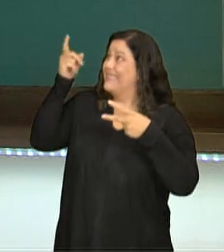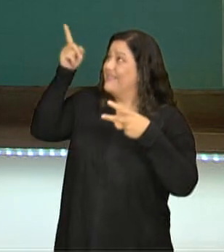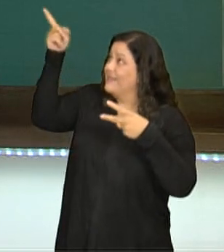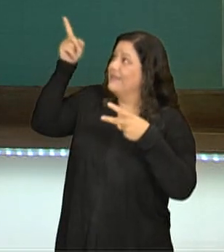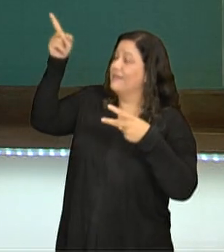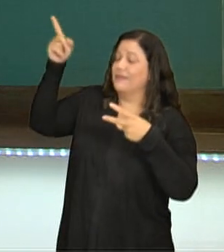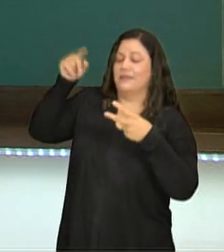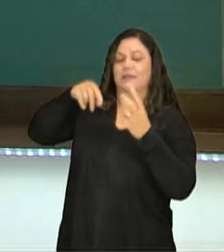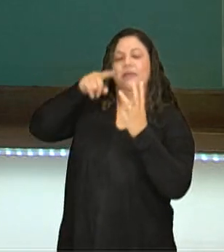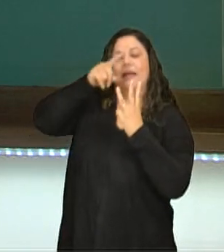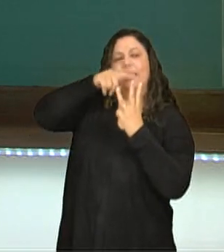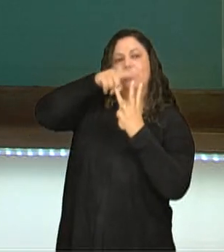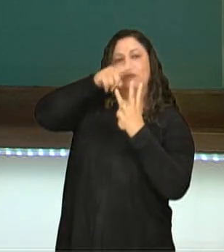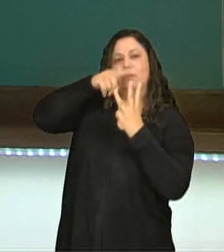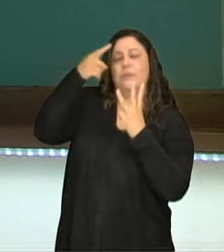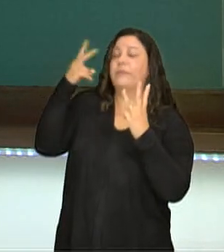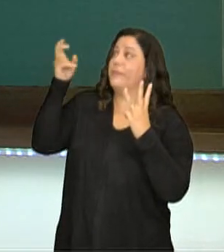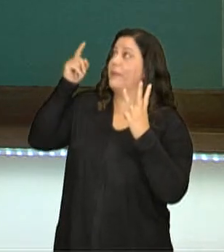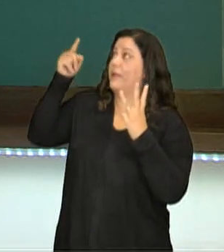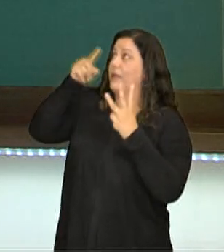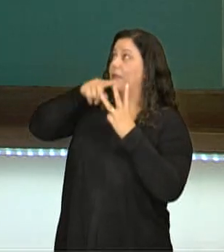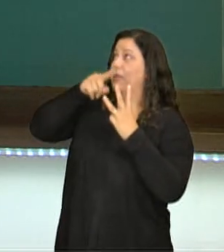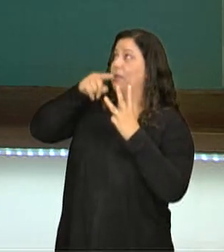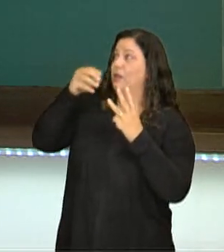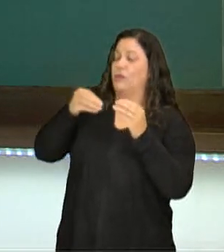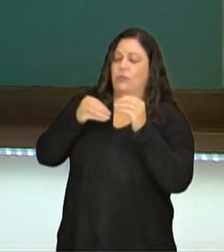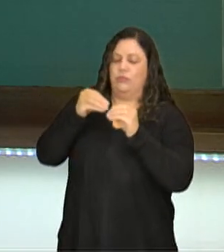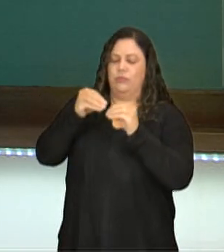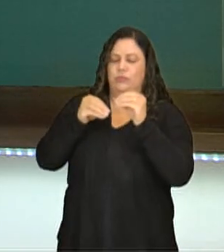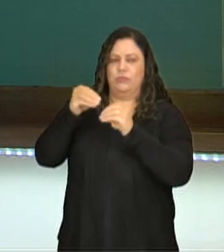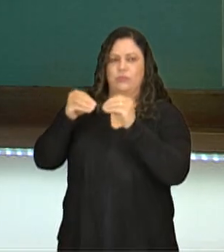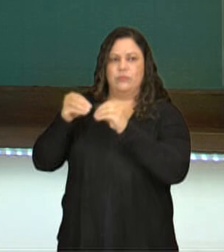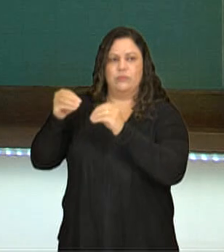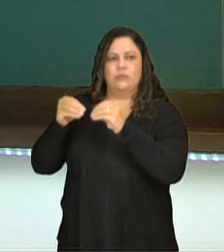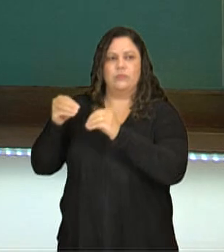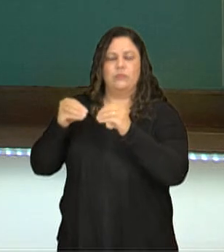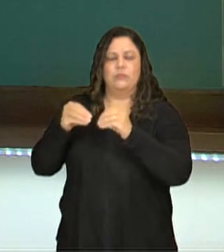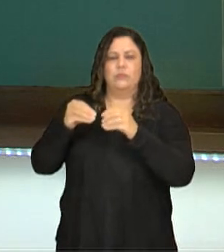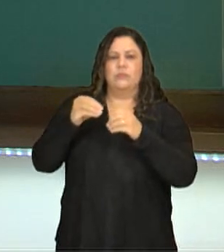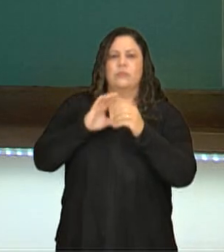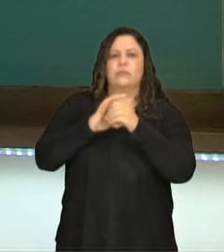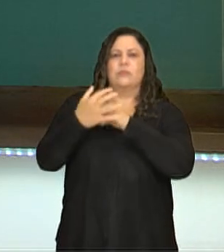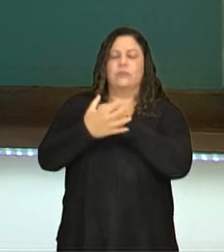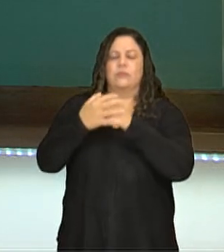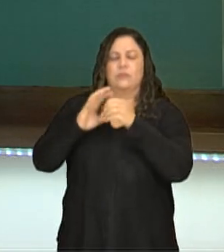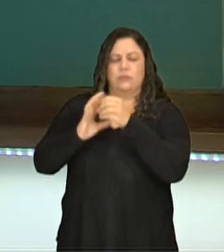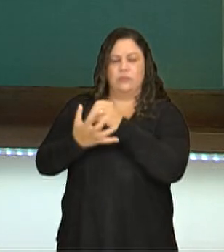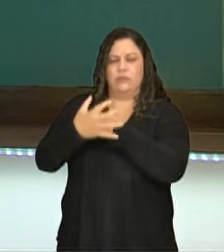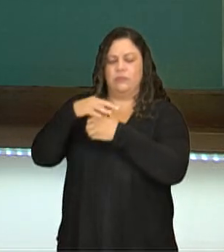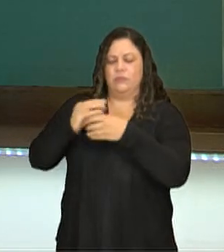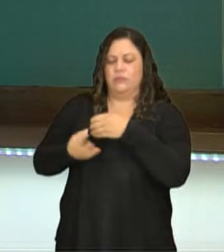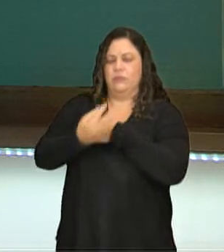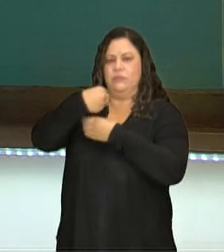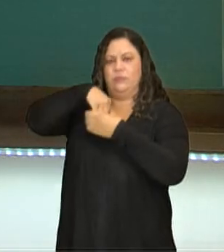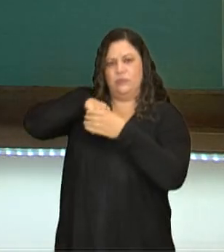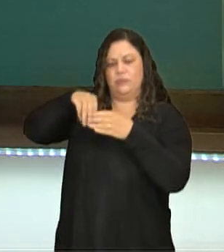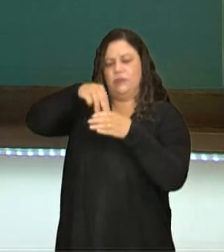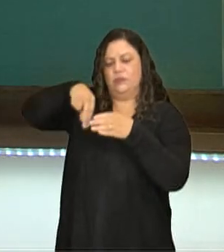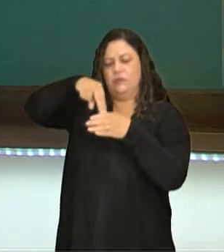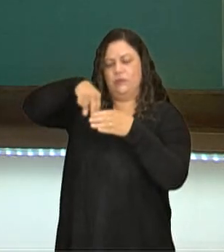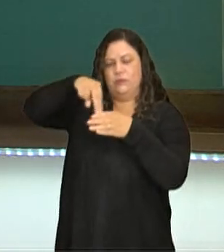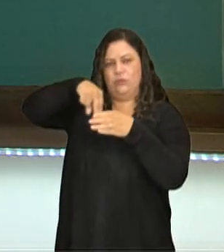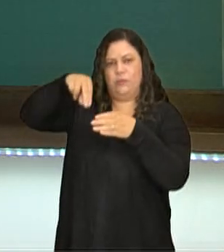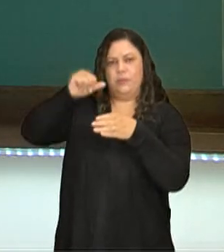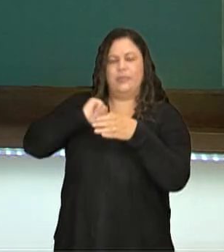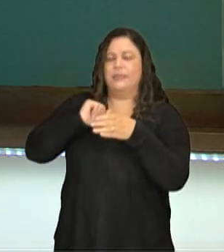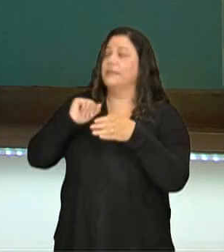essas partículas e também vai formar vesículas em volta dela que vai jogar para o citoplasma da célula. Depois lá para dentro é outra história, o que vai